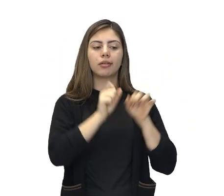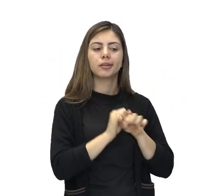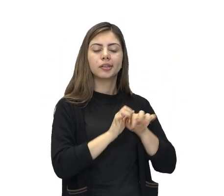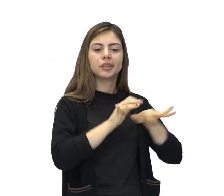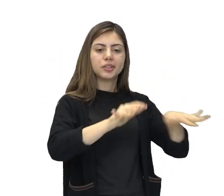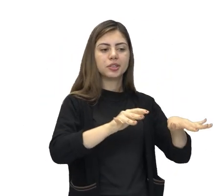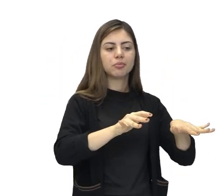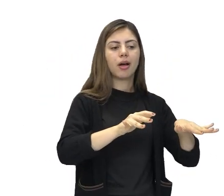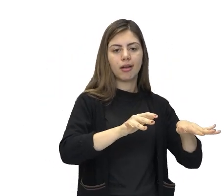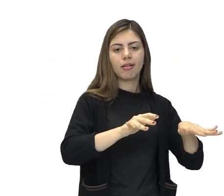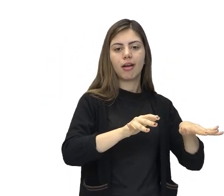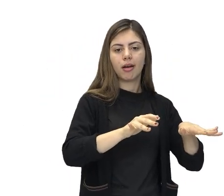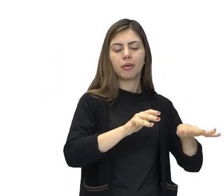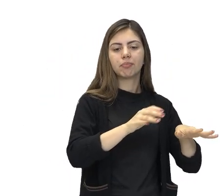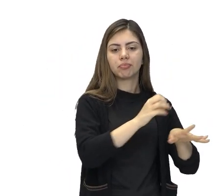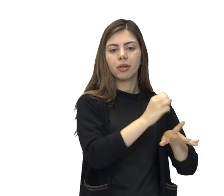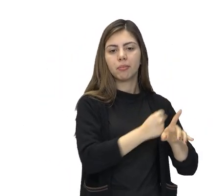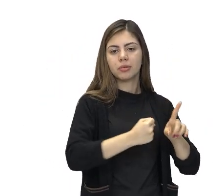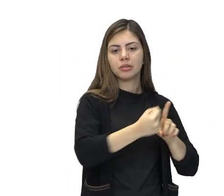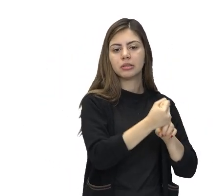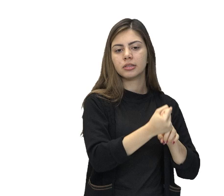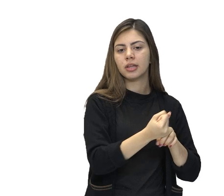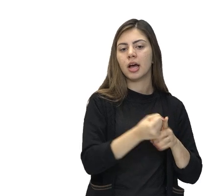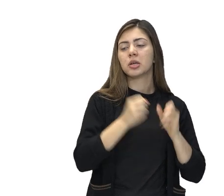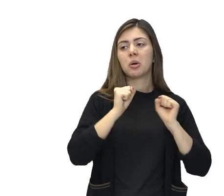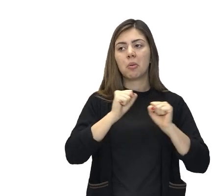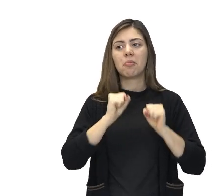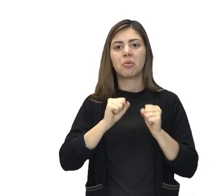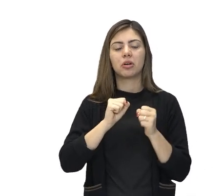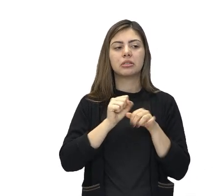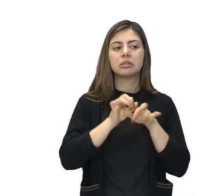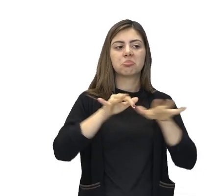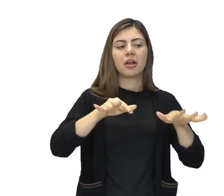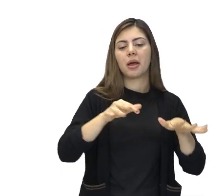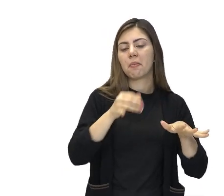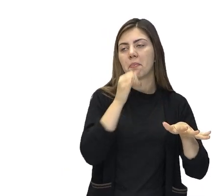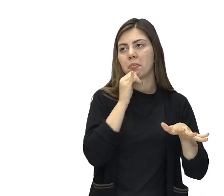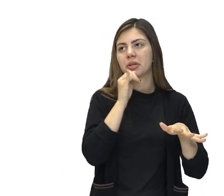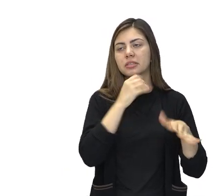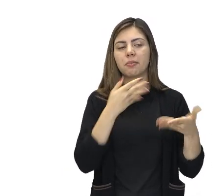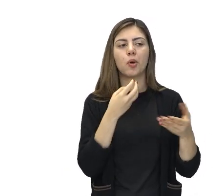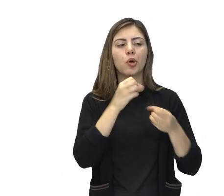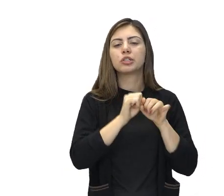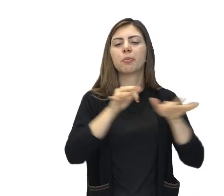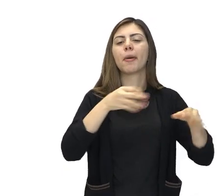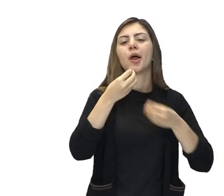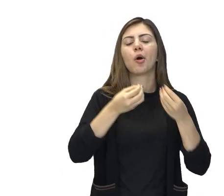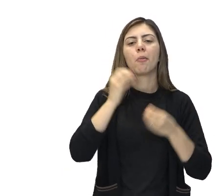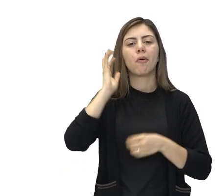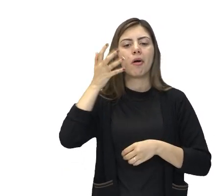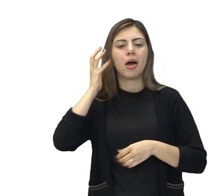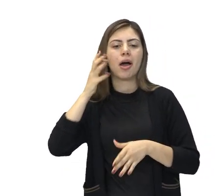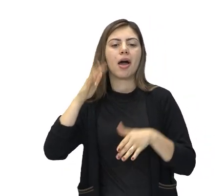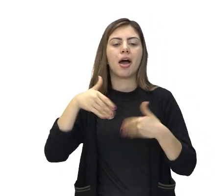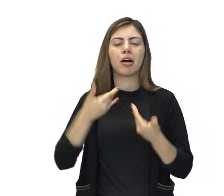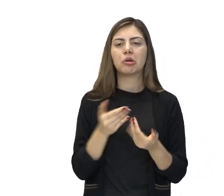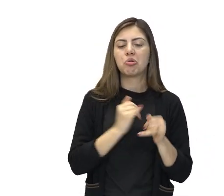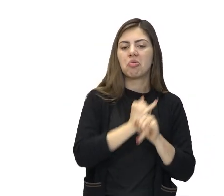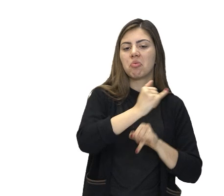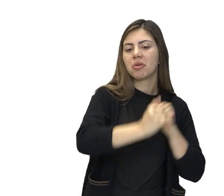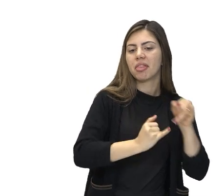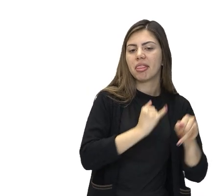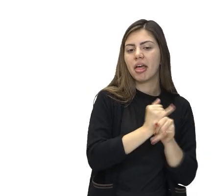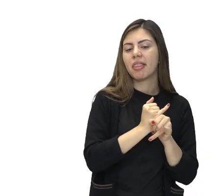em diferentes veículos de comunicação. Então, seja através do rádio, através da